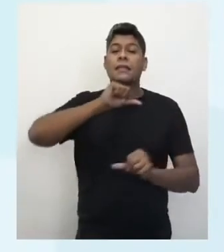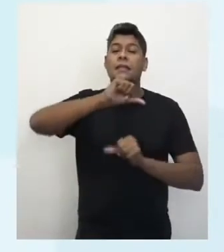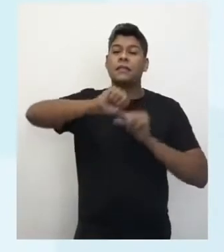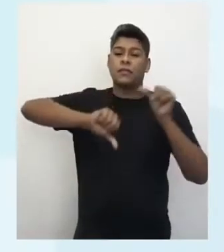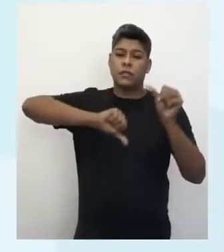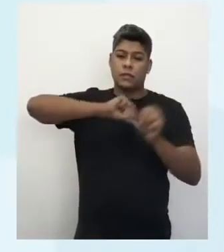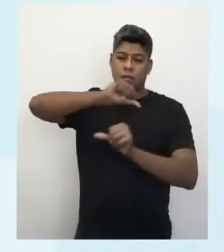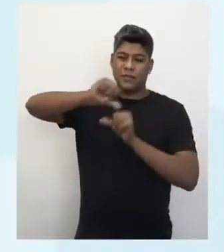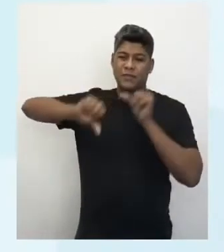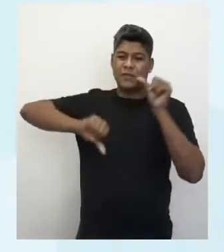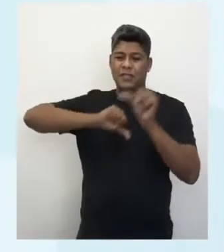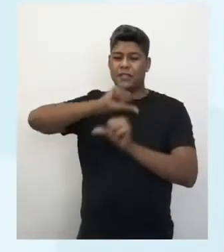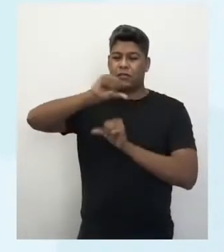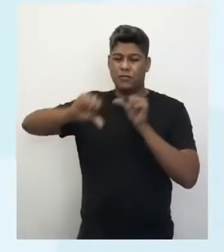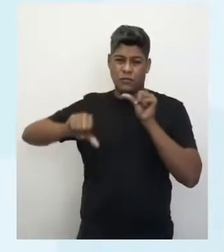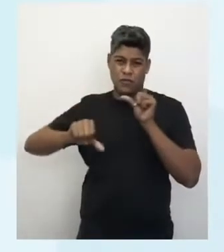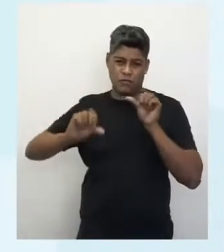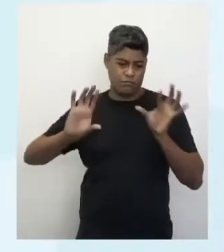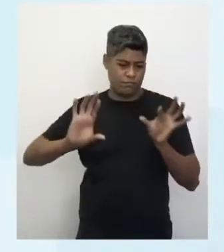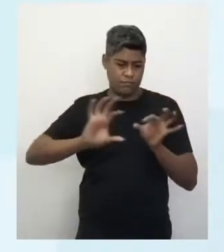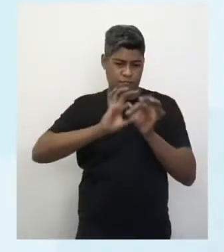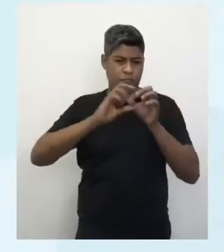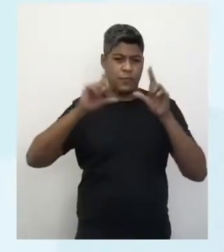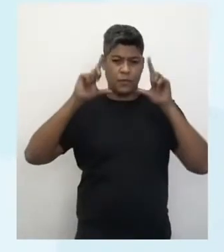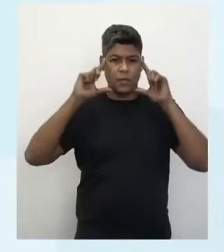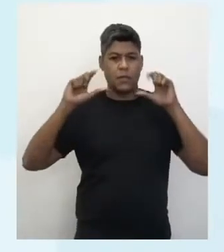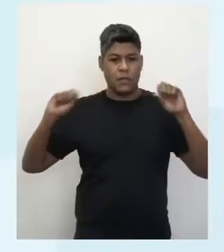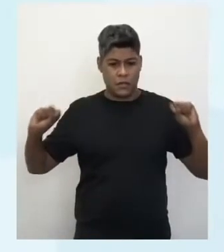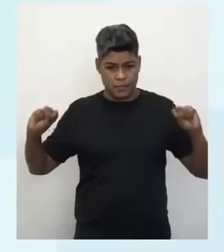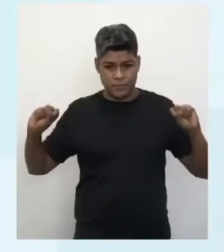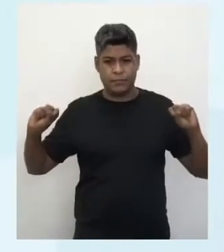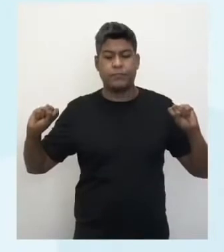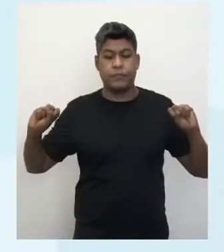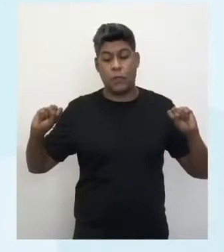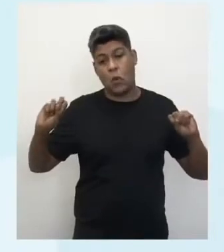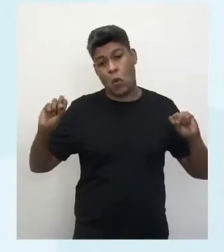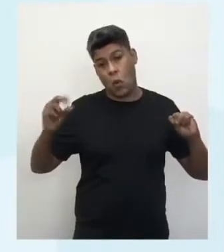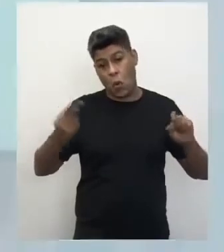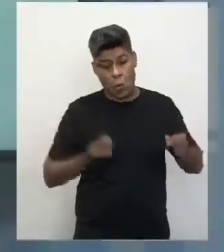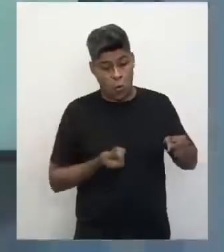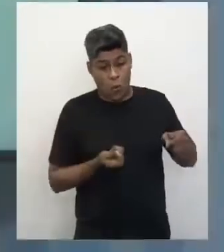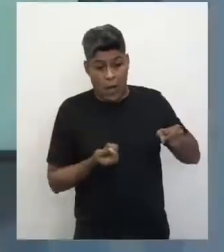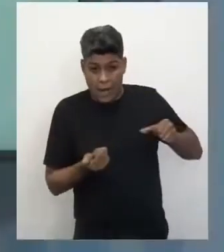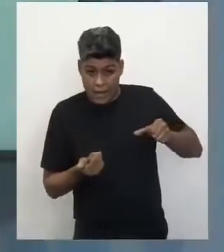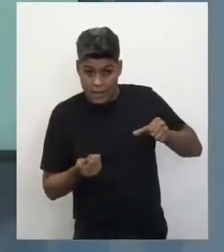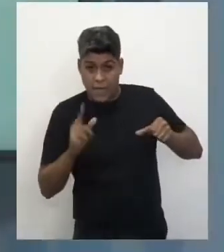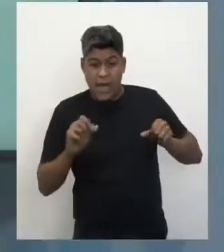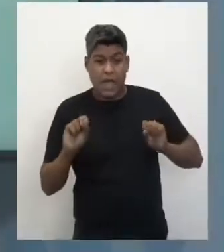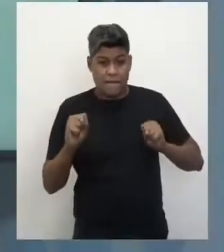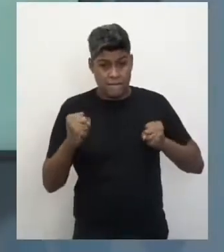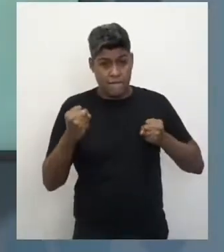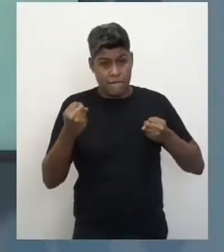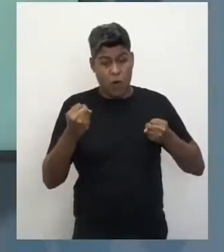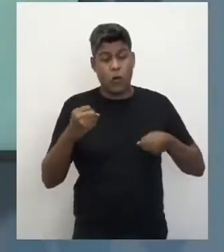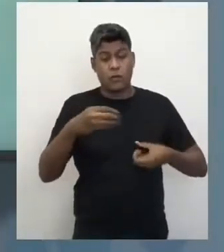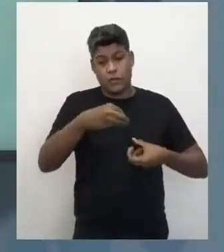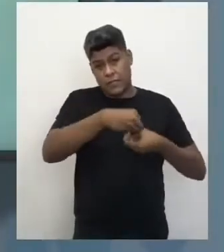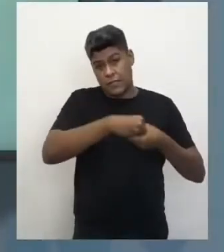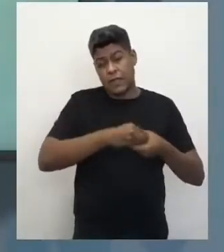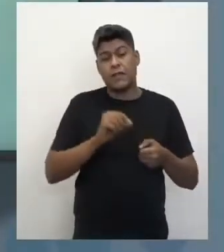transformismo lamarckiano, né? Isso acontecia, ou a herança lamarckiana, isso teria uma força interna lá